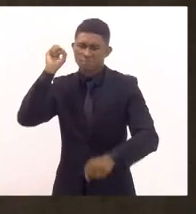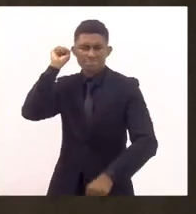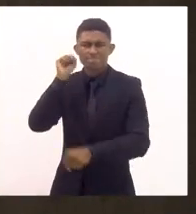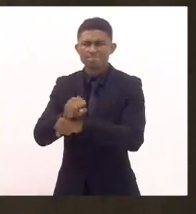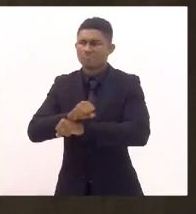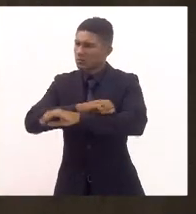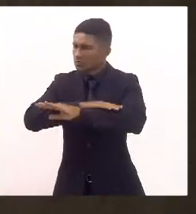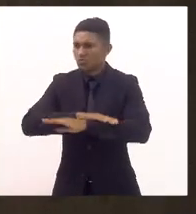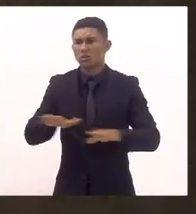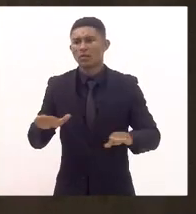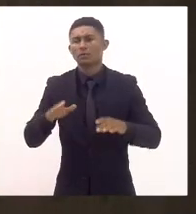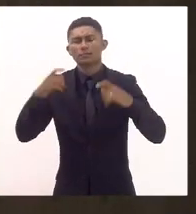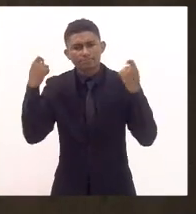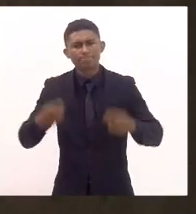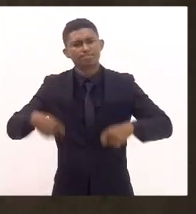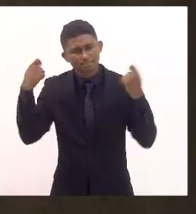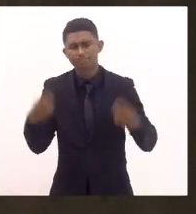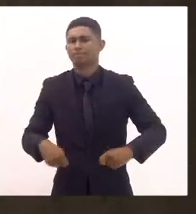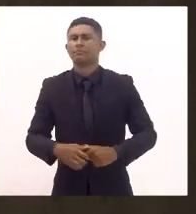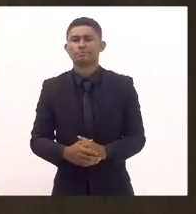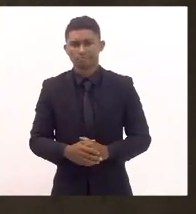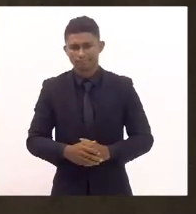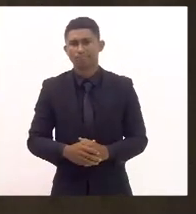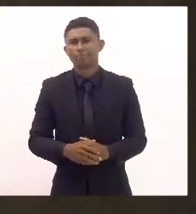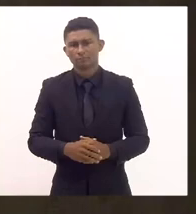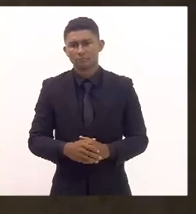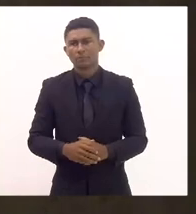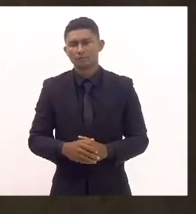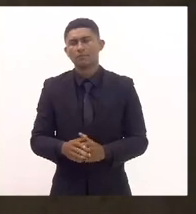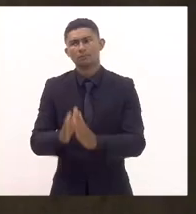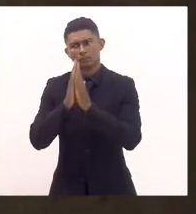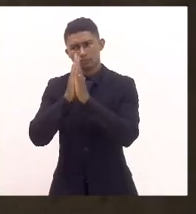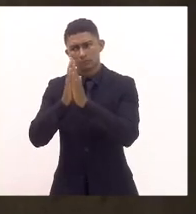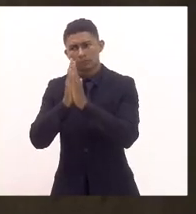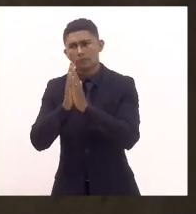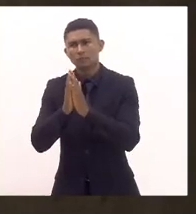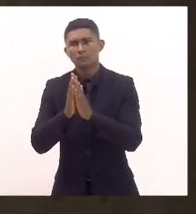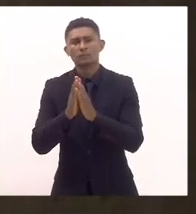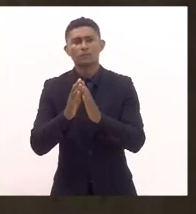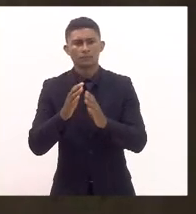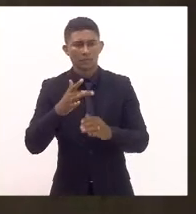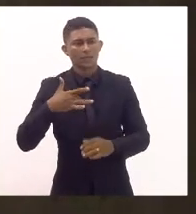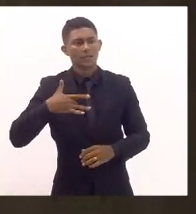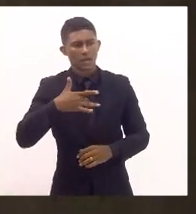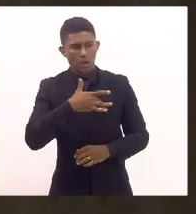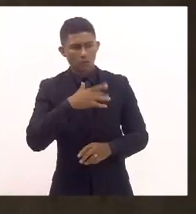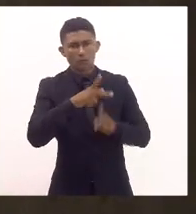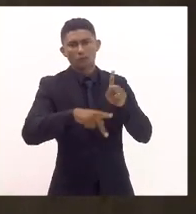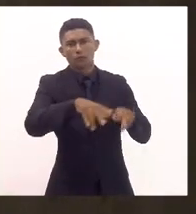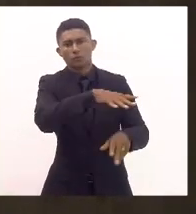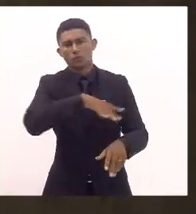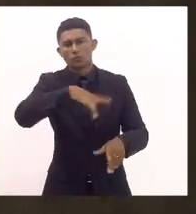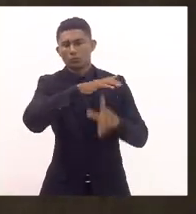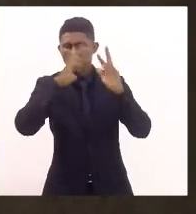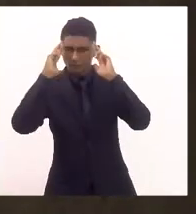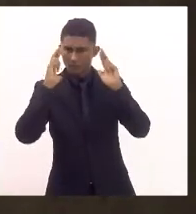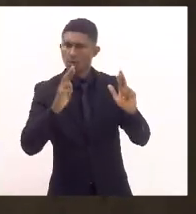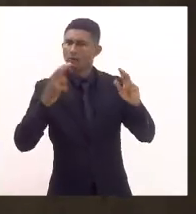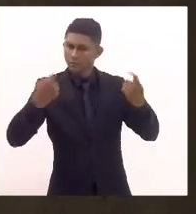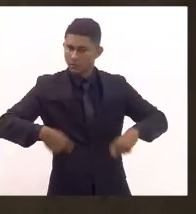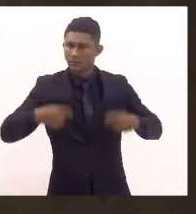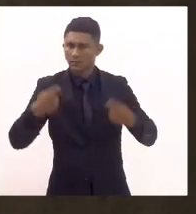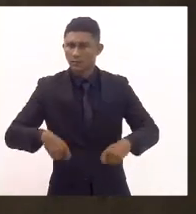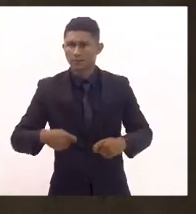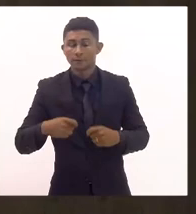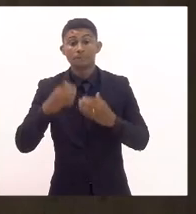um grande em baixo tá chega Vamos respeitar a saúde a saúde do nosso povo Obrigado